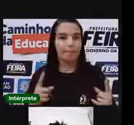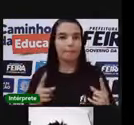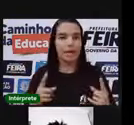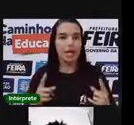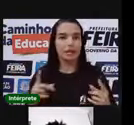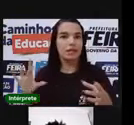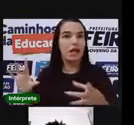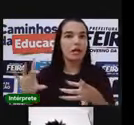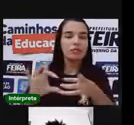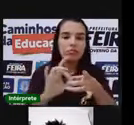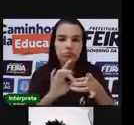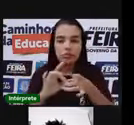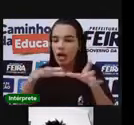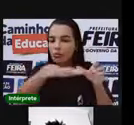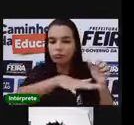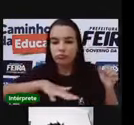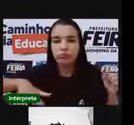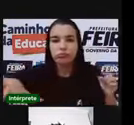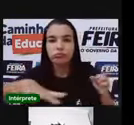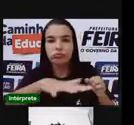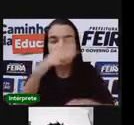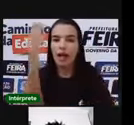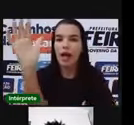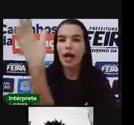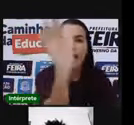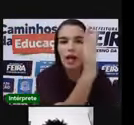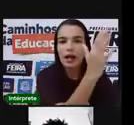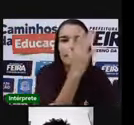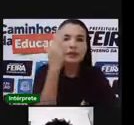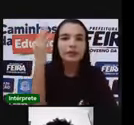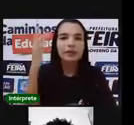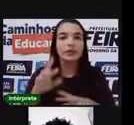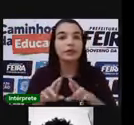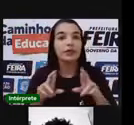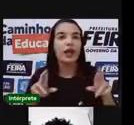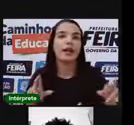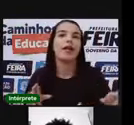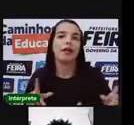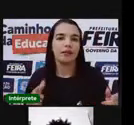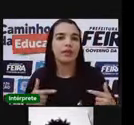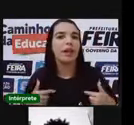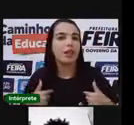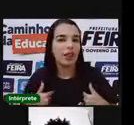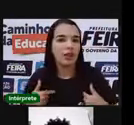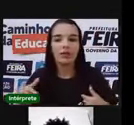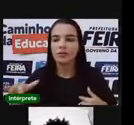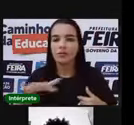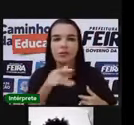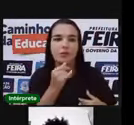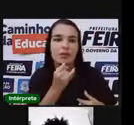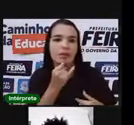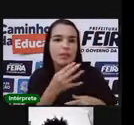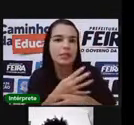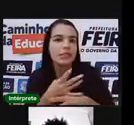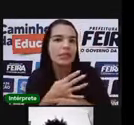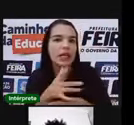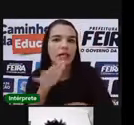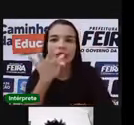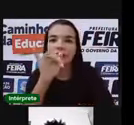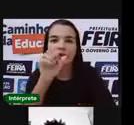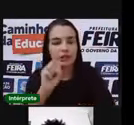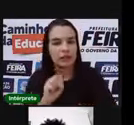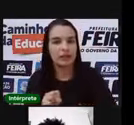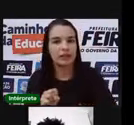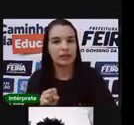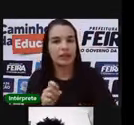relaciona com o espaço, com o ambiente, não é? De forma diferente como a gente se relaciona aqui, por exemplo, na cidade de Feira de Santana,